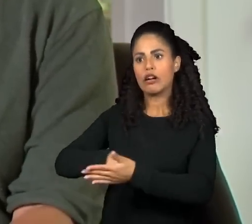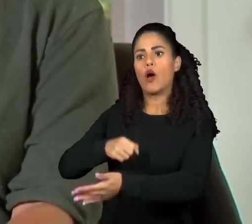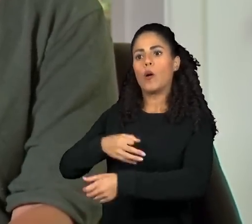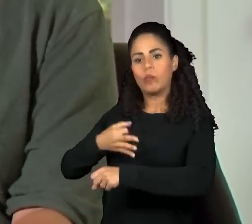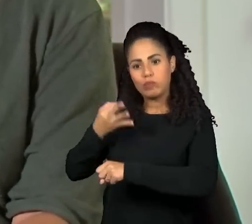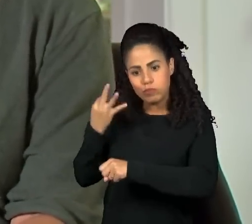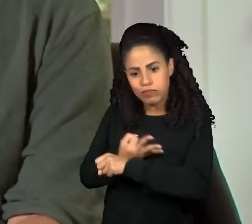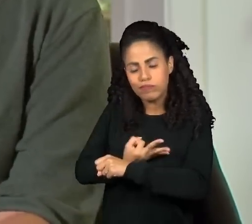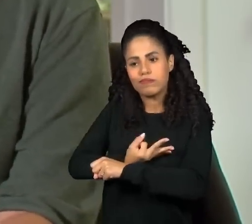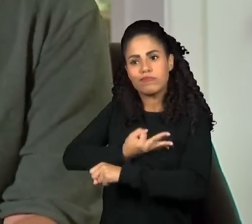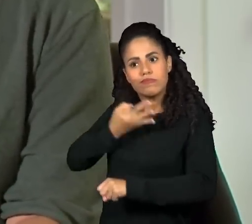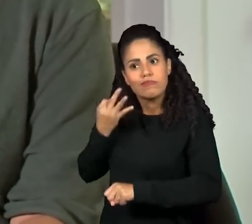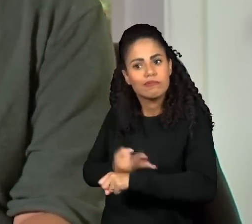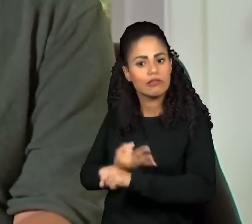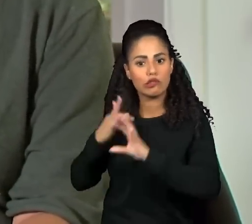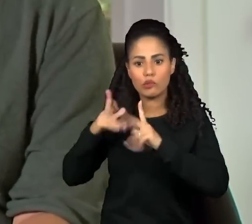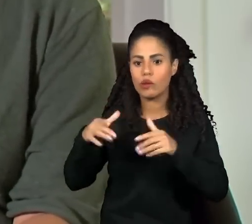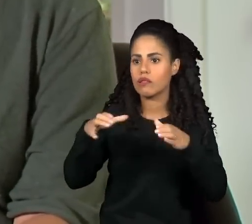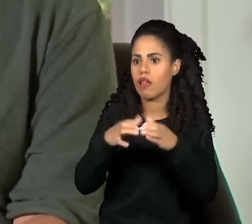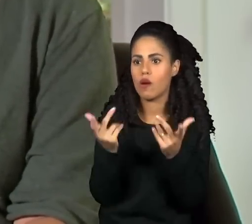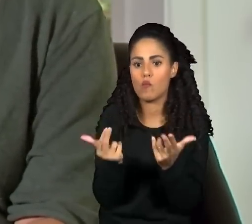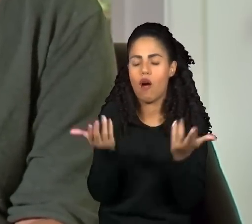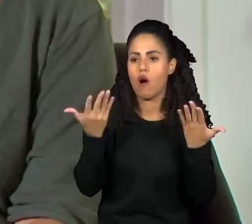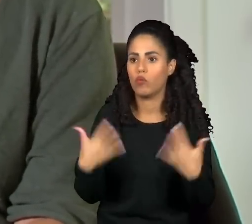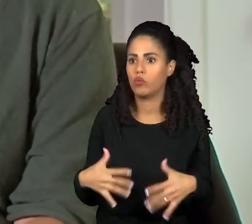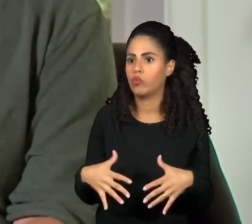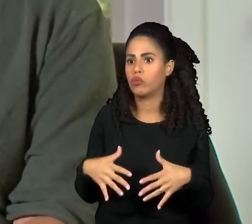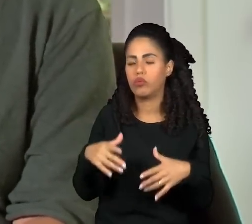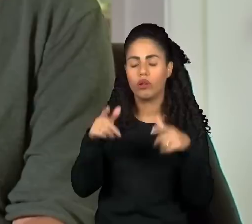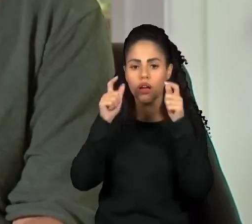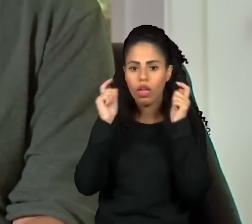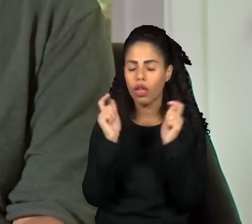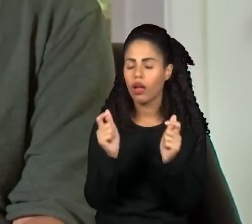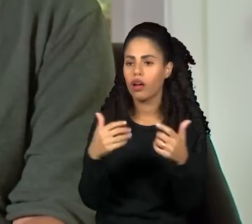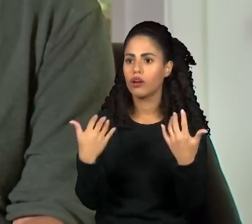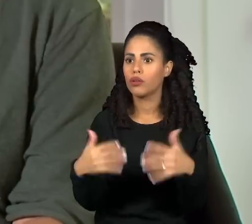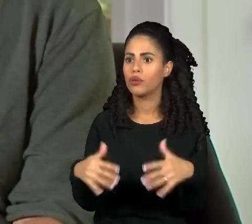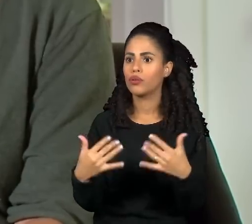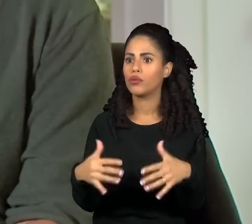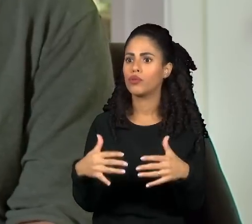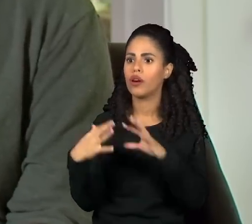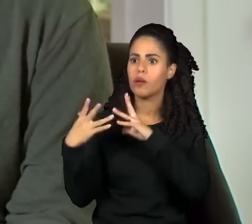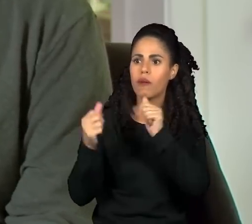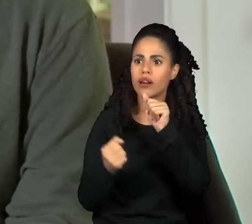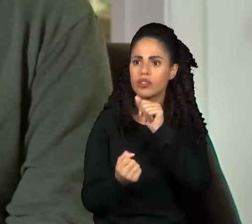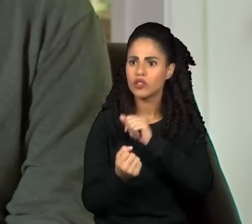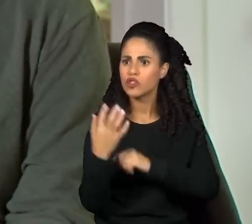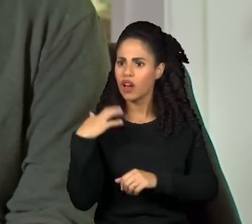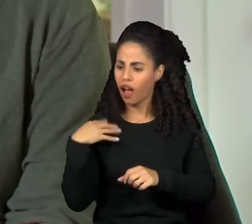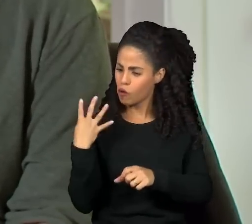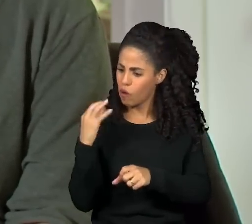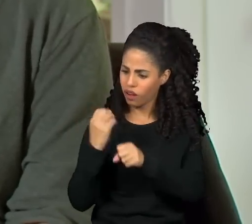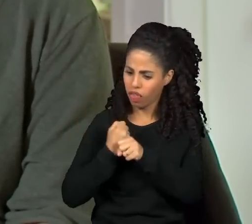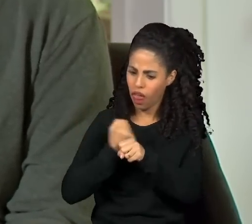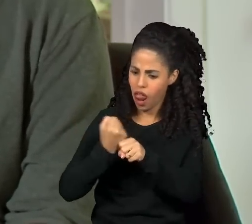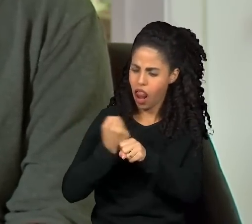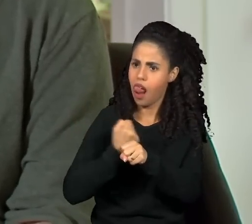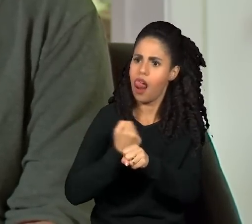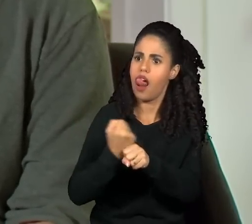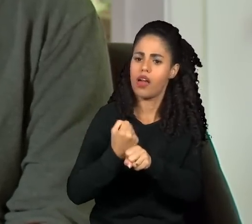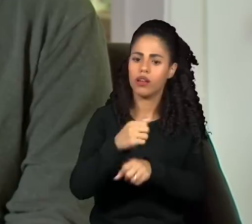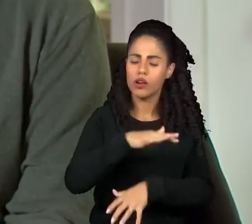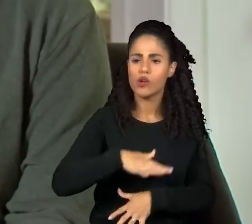A resiliência, porque é impressionante. Algumas têm mais de 4 décadas de trabalho em campo, que é um